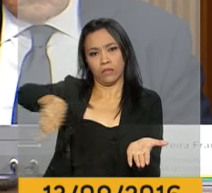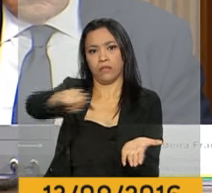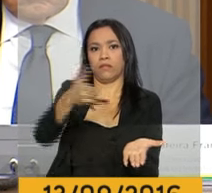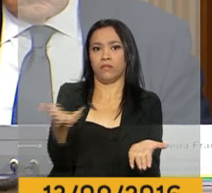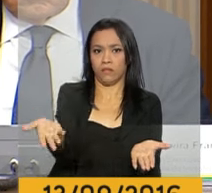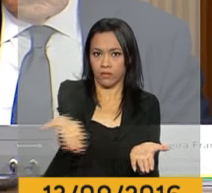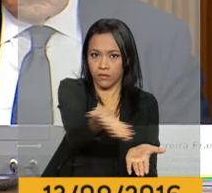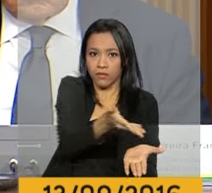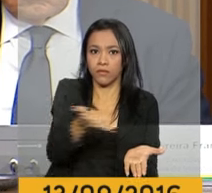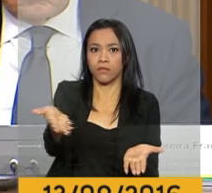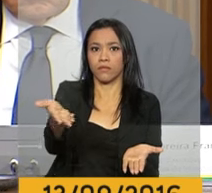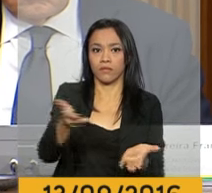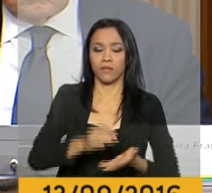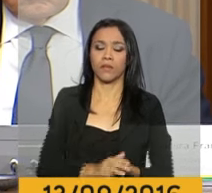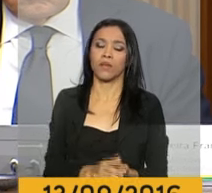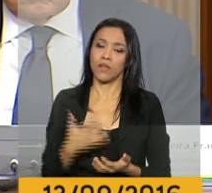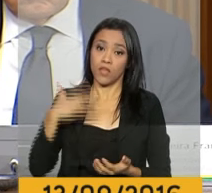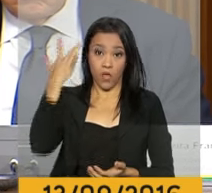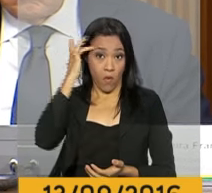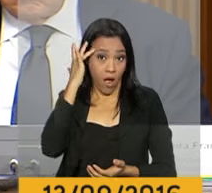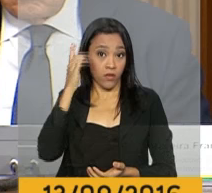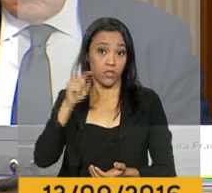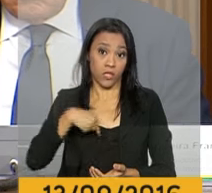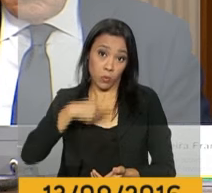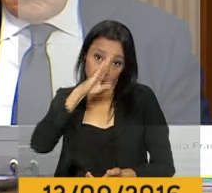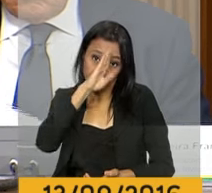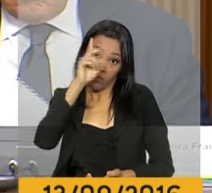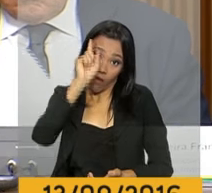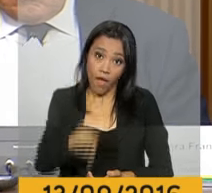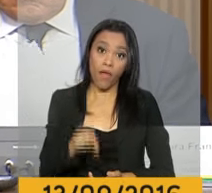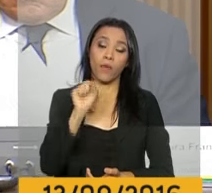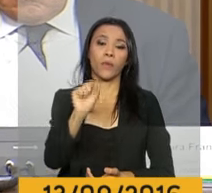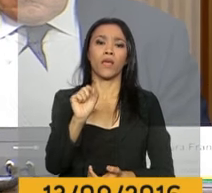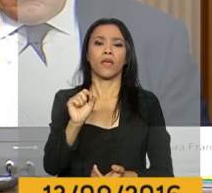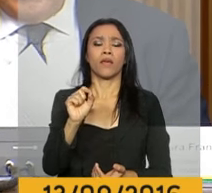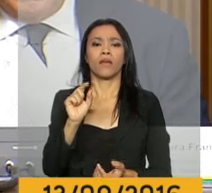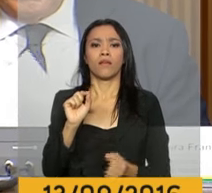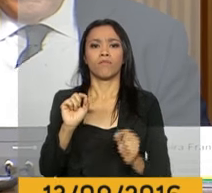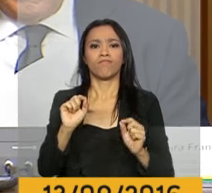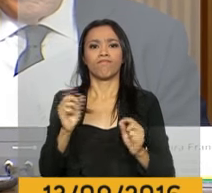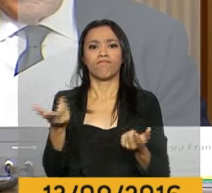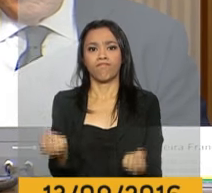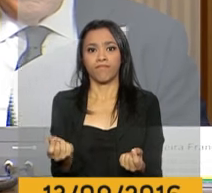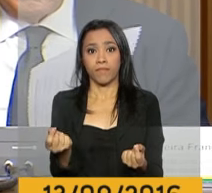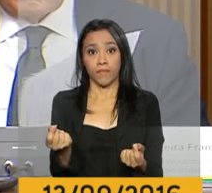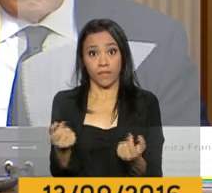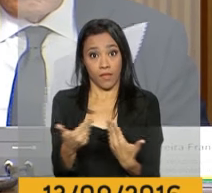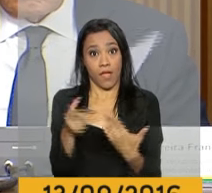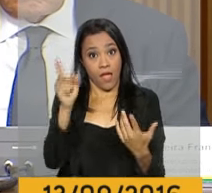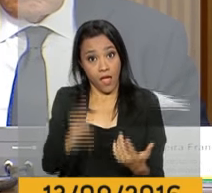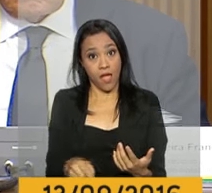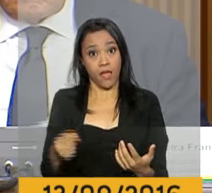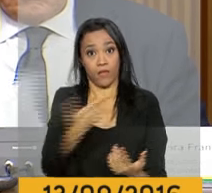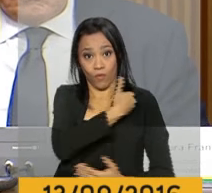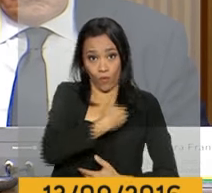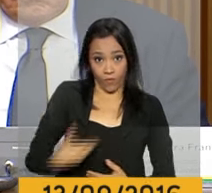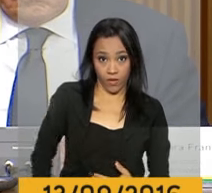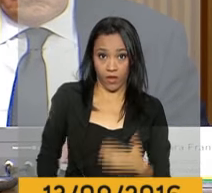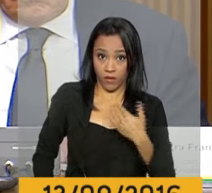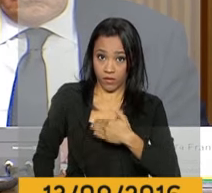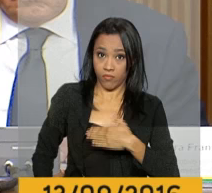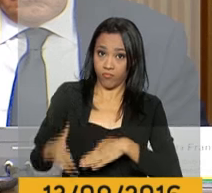dar abertura eu acho que a ideia básica é exatamente esta será uma produção eh pública com vistas